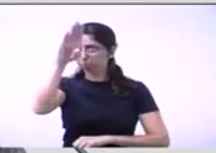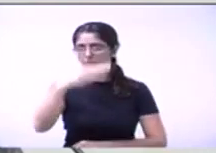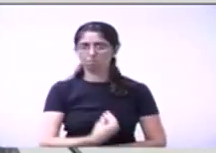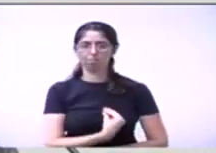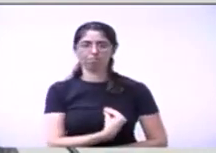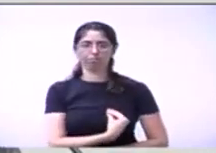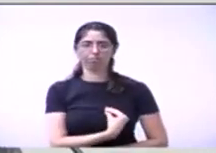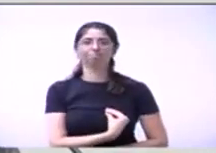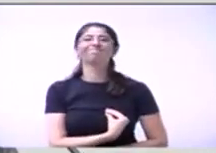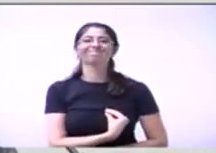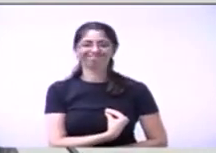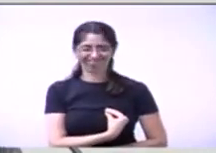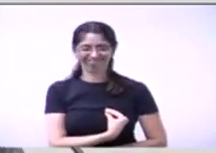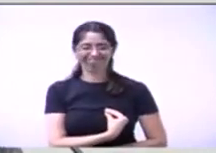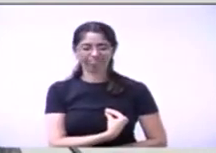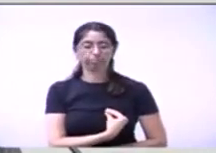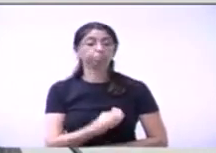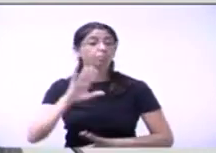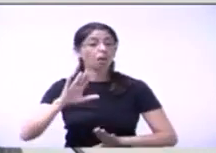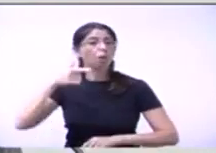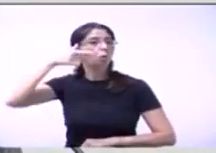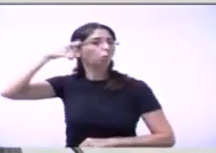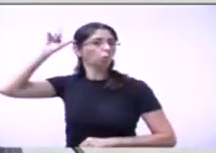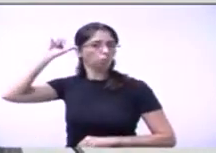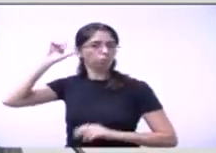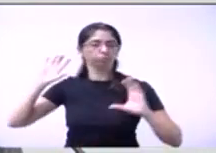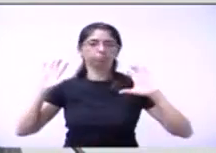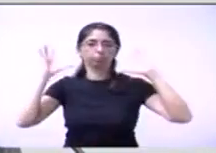Também comemoramos ontem